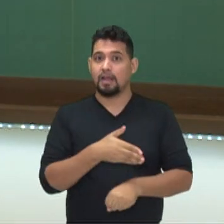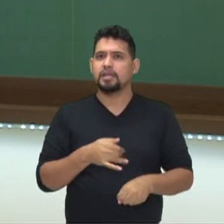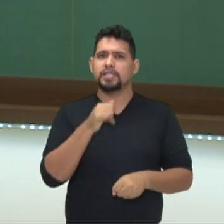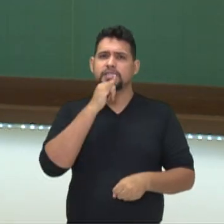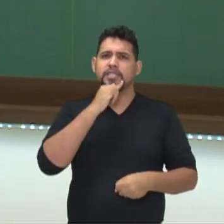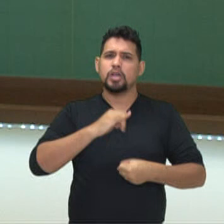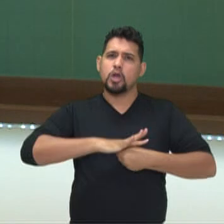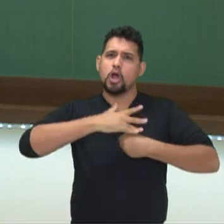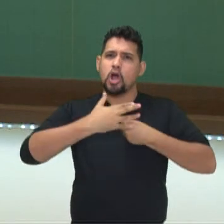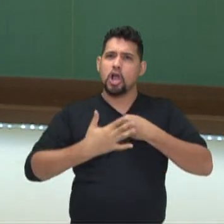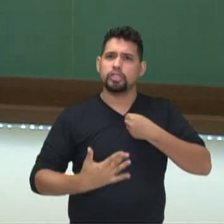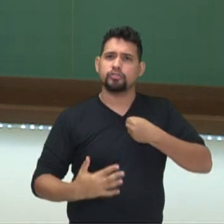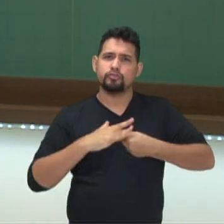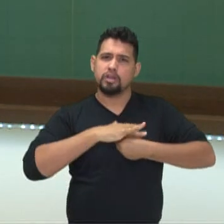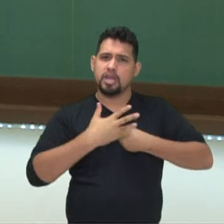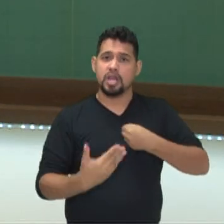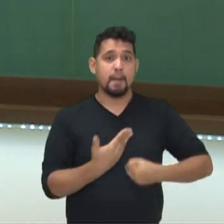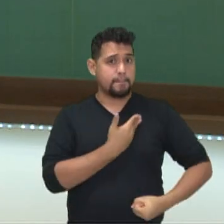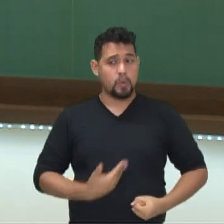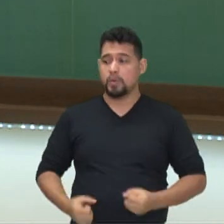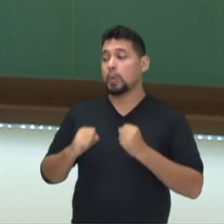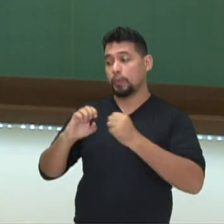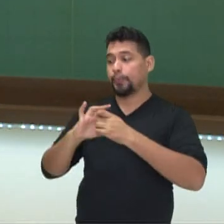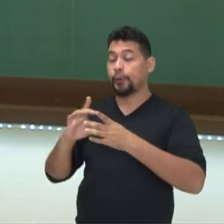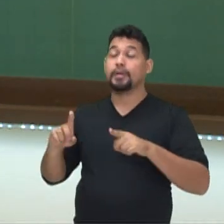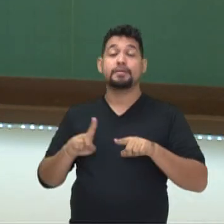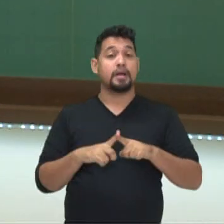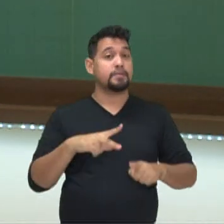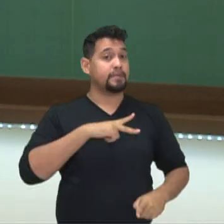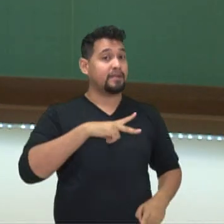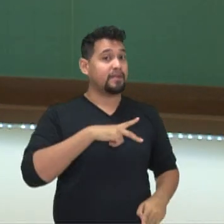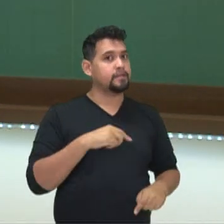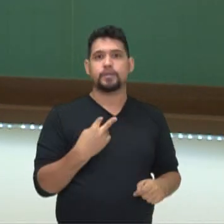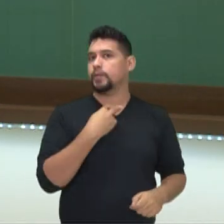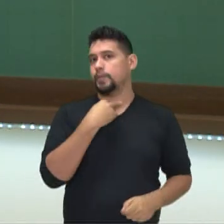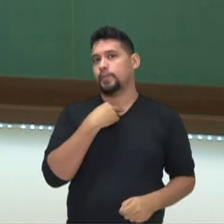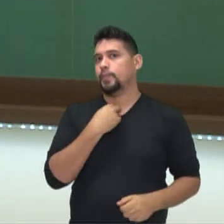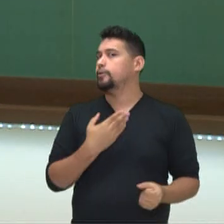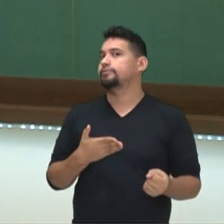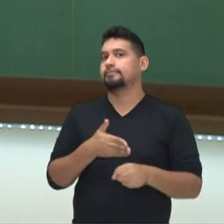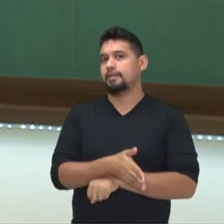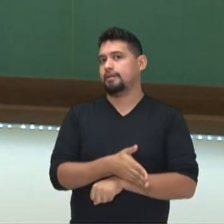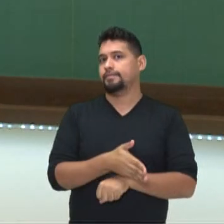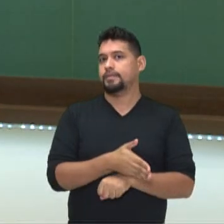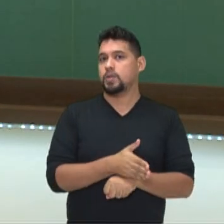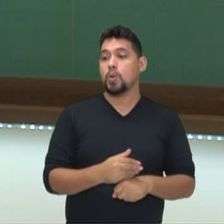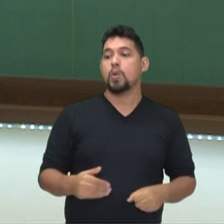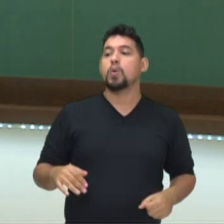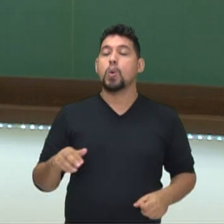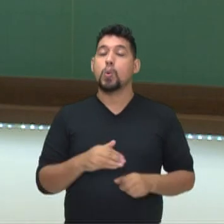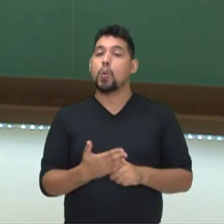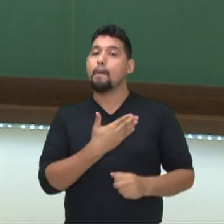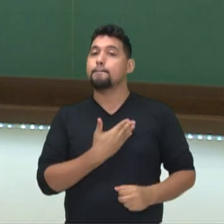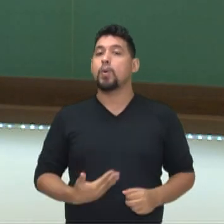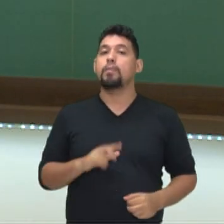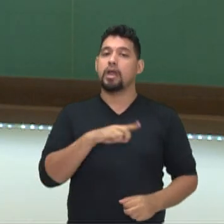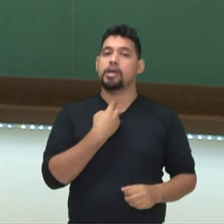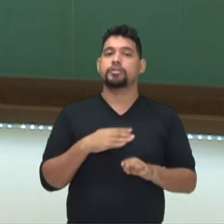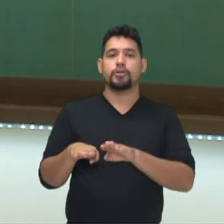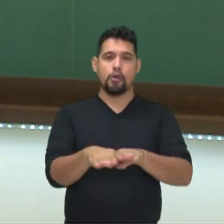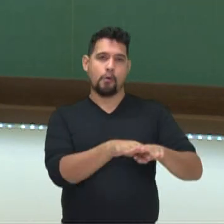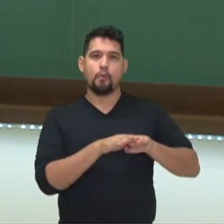cachoeira tiver num espaço público, você pode entrar. Se tiver num espaço privado, você não pode. No espaço público, somos todos iguais